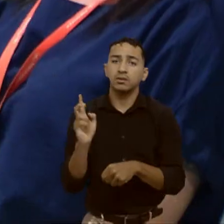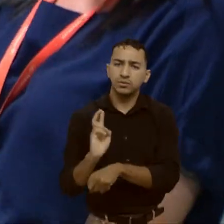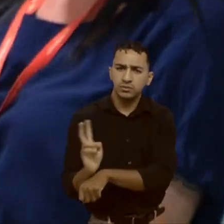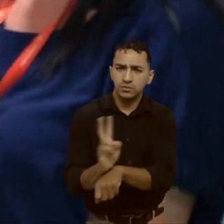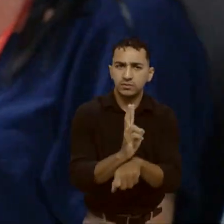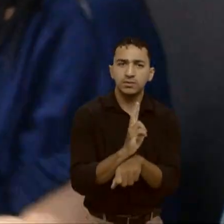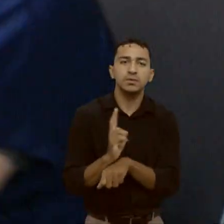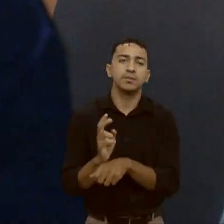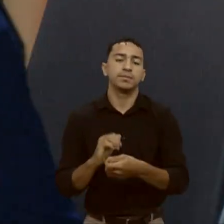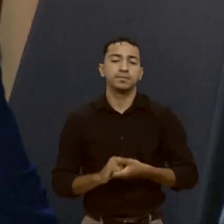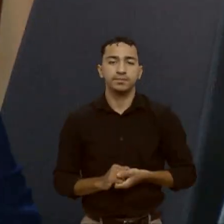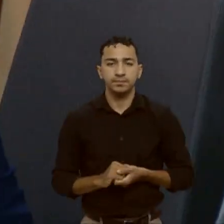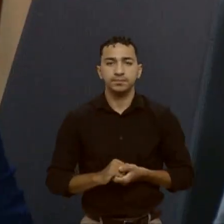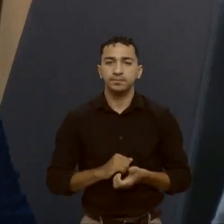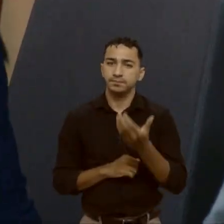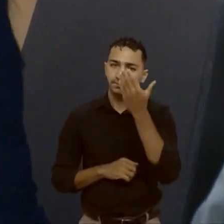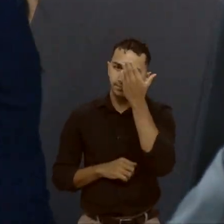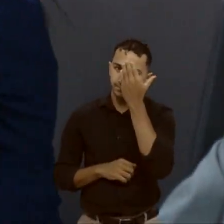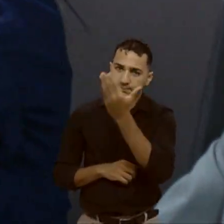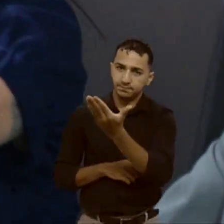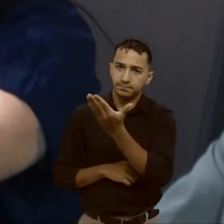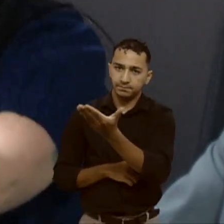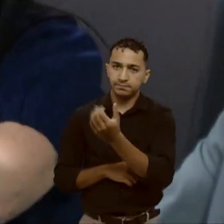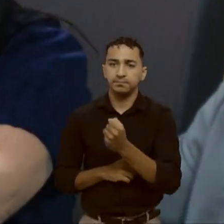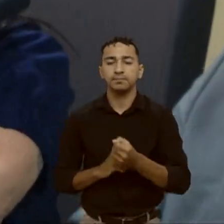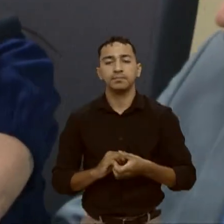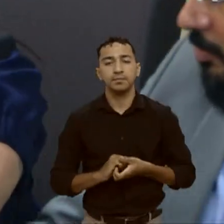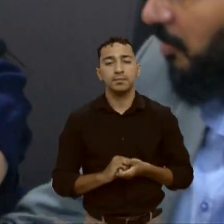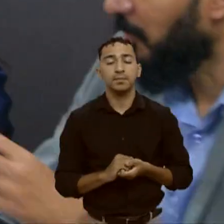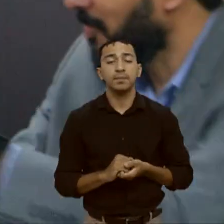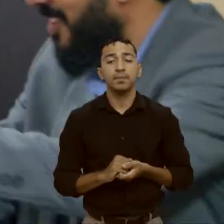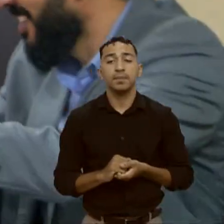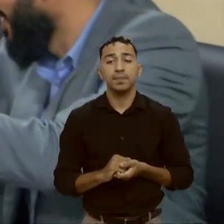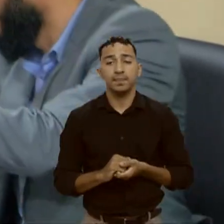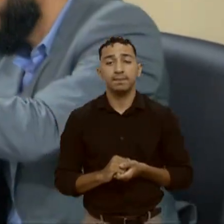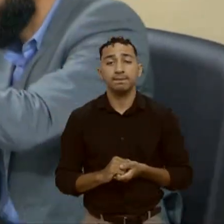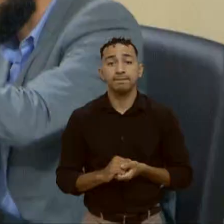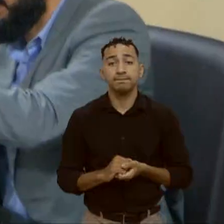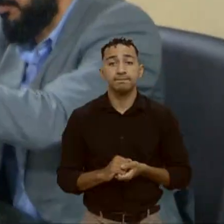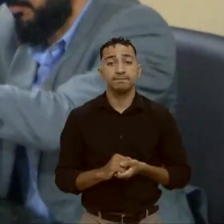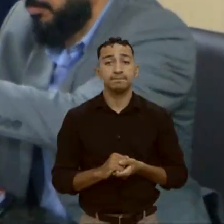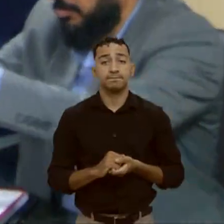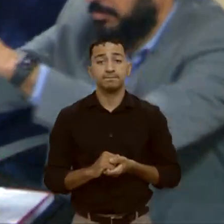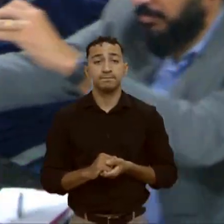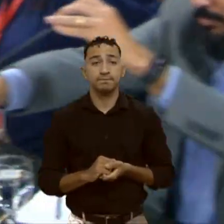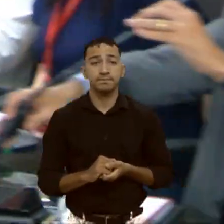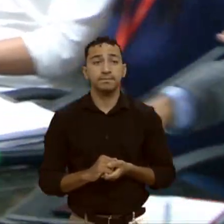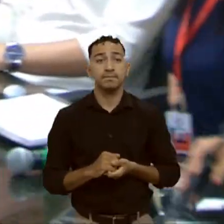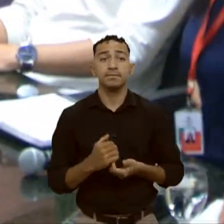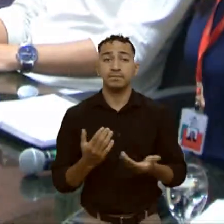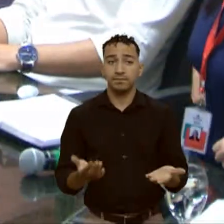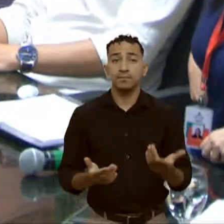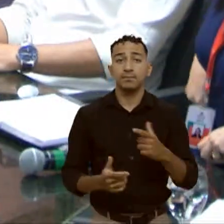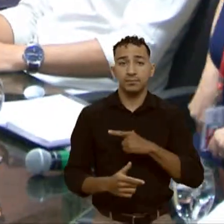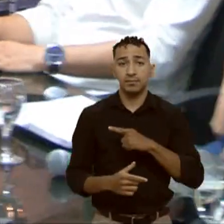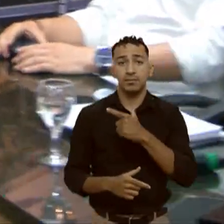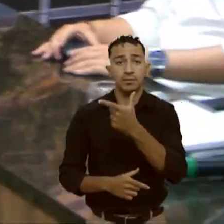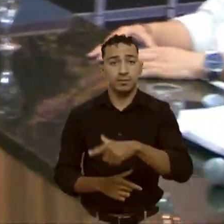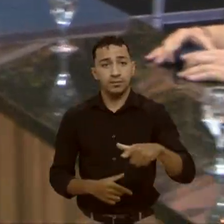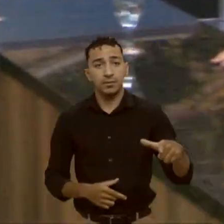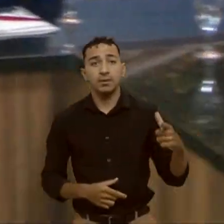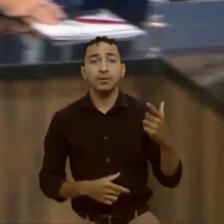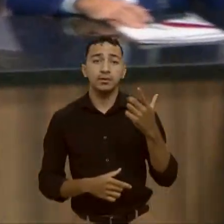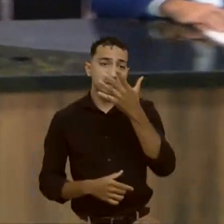Obrigado, Tatiana, também ao Reginaldo. Como nós estamos vendo até aqui, temos ainda outras autoridades para ouvirmos, mas até aqui, pelo que estamos